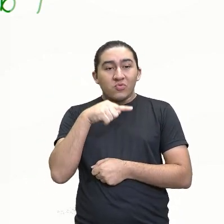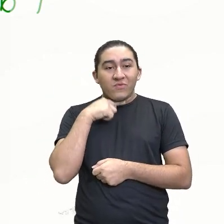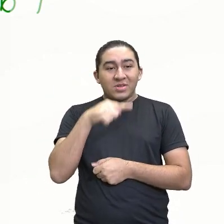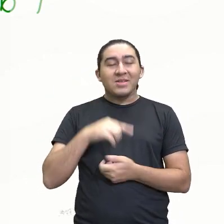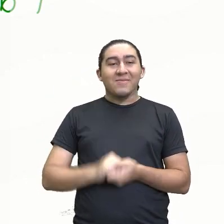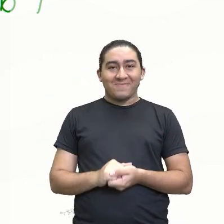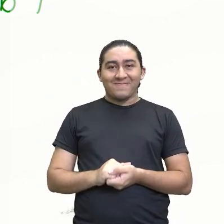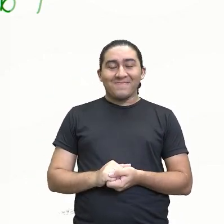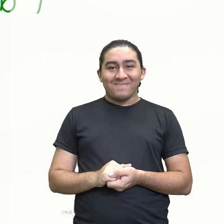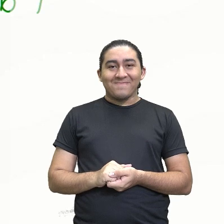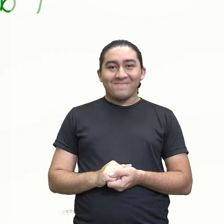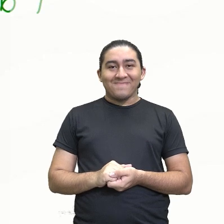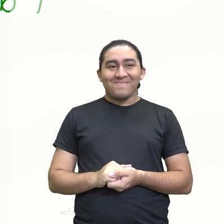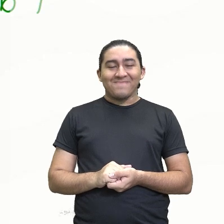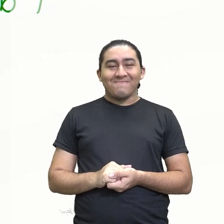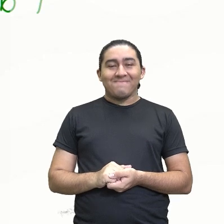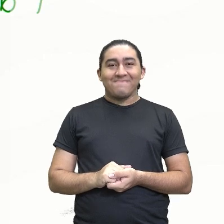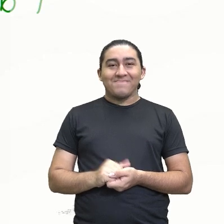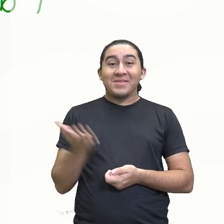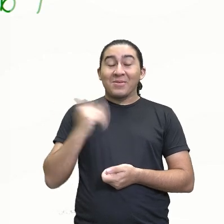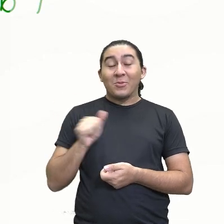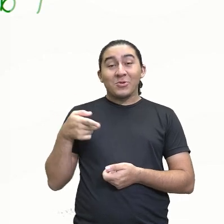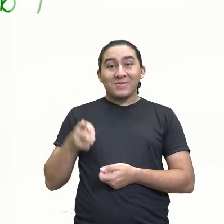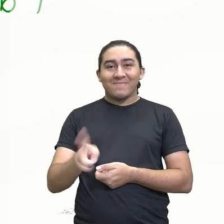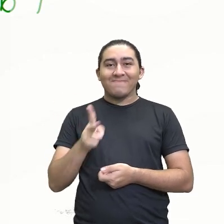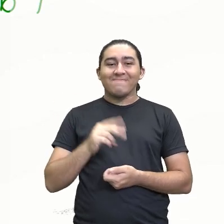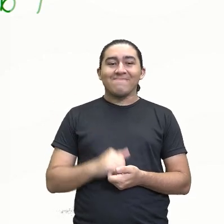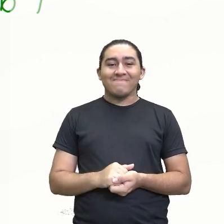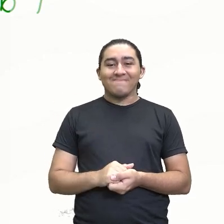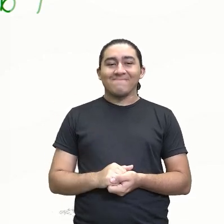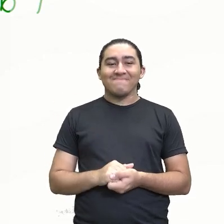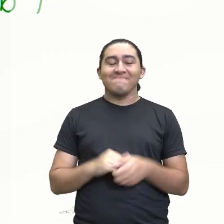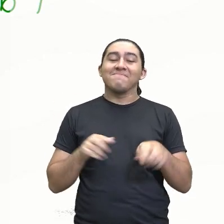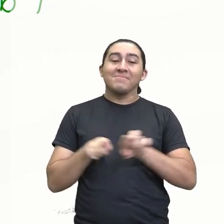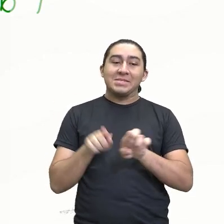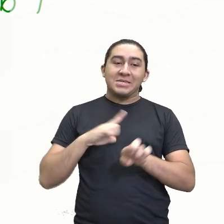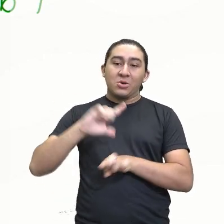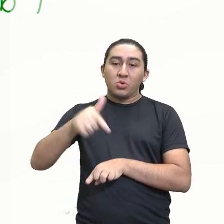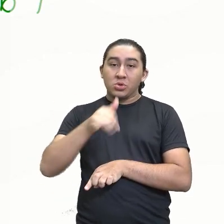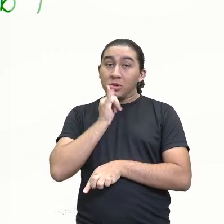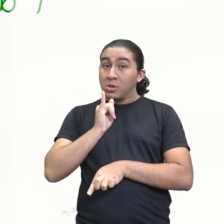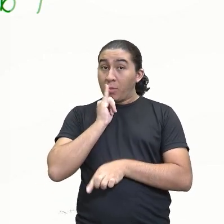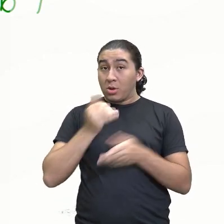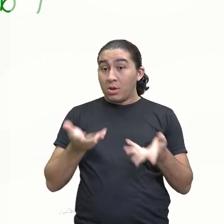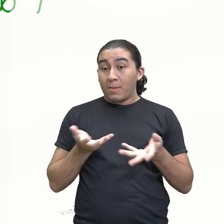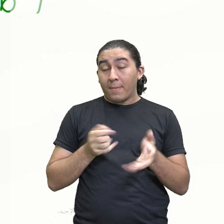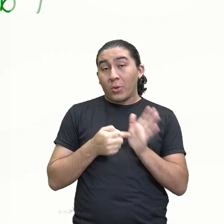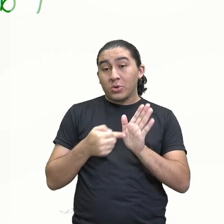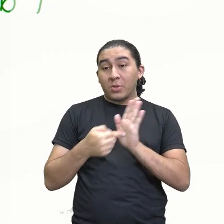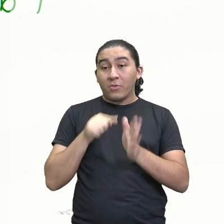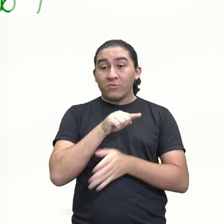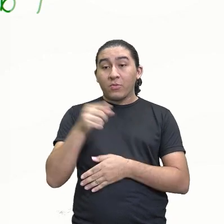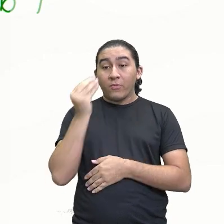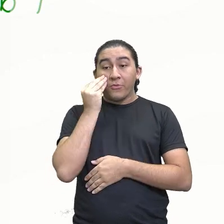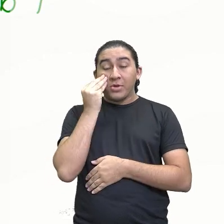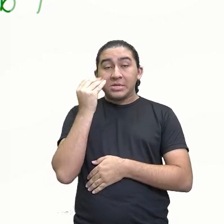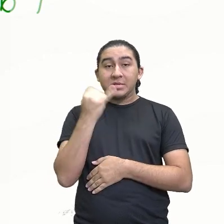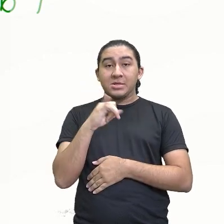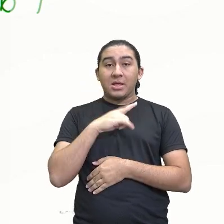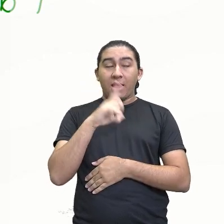escuto daqui. Vamos lá, então, continuar? E tem mais um exemplo que eu quero trazer aqui para vocês, que é quando eu tenho